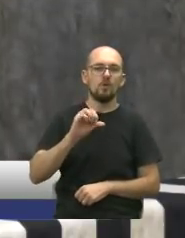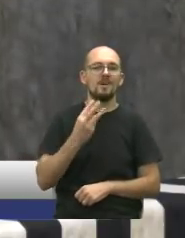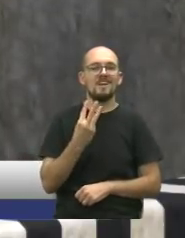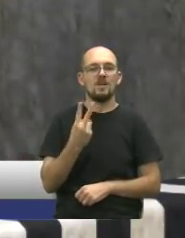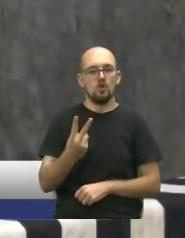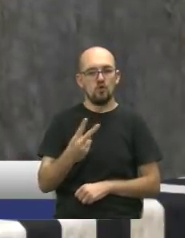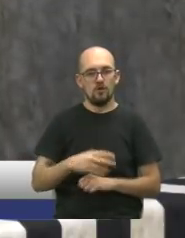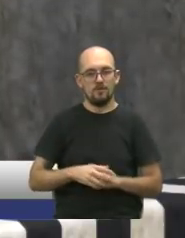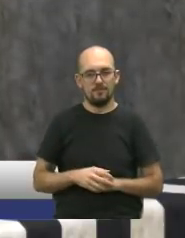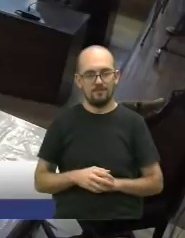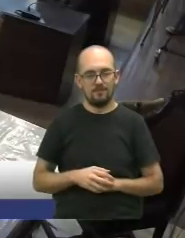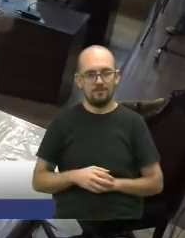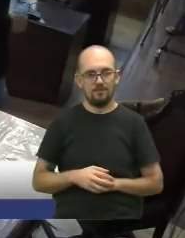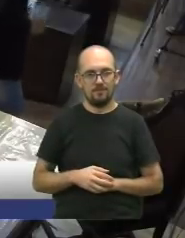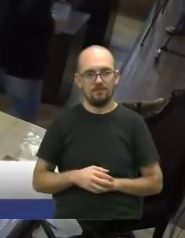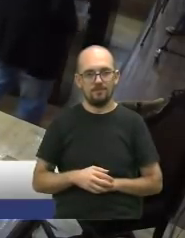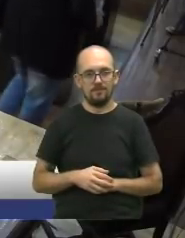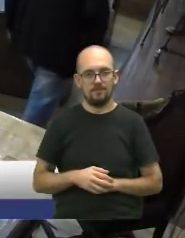1932.